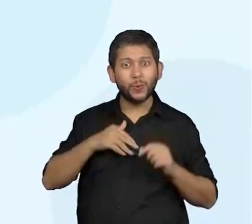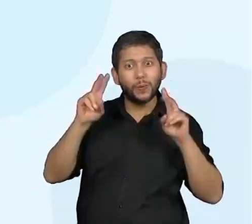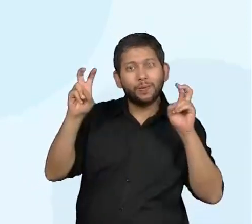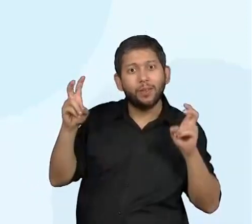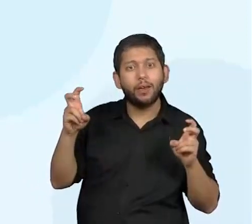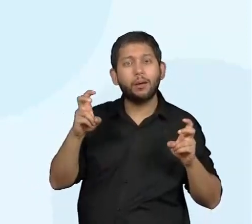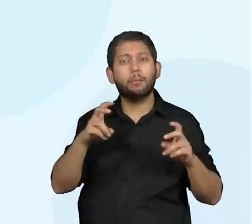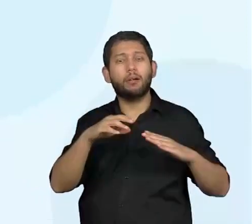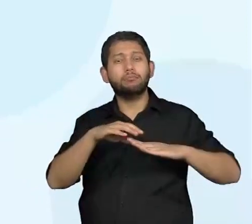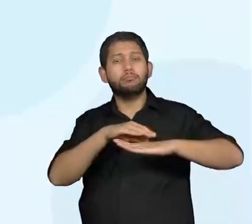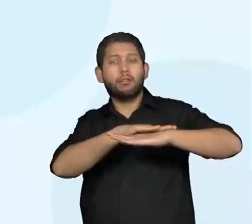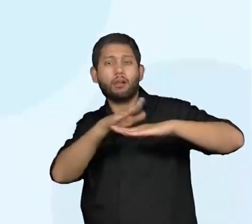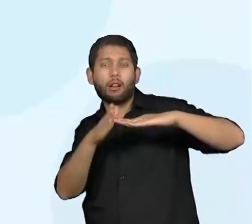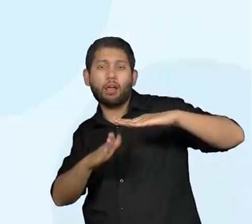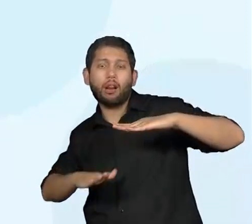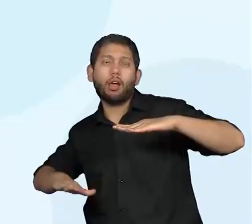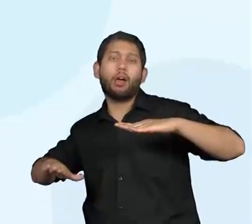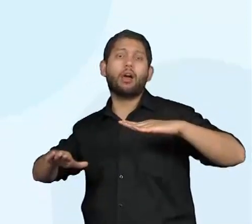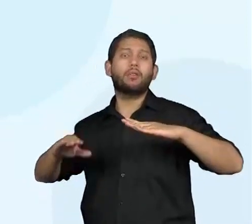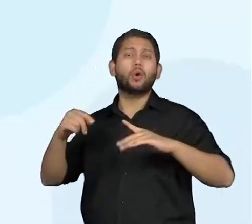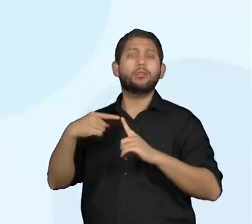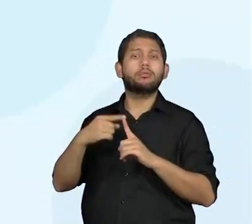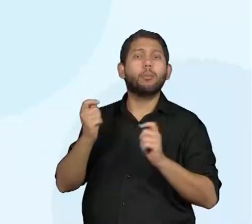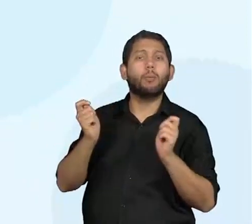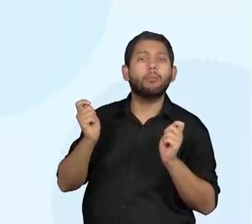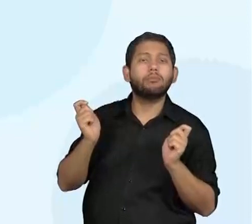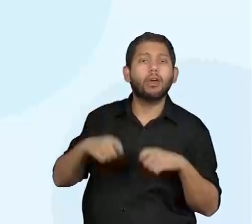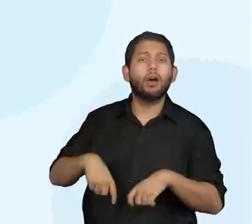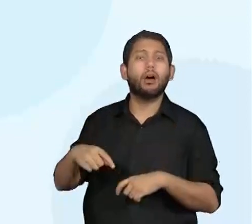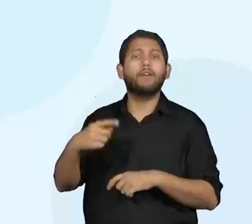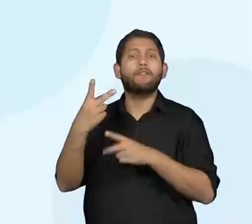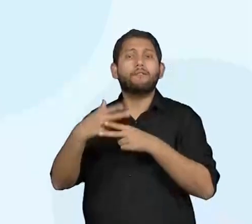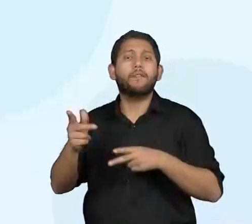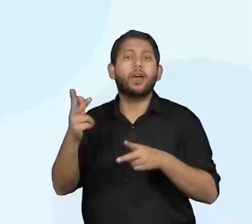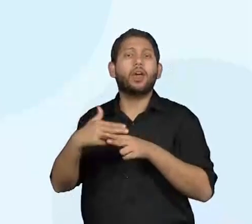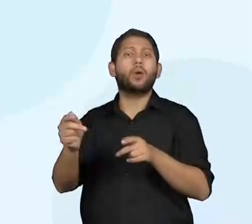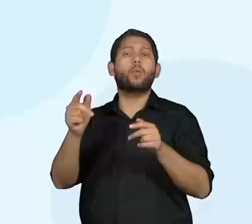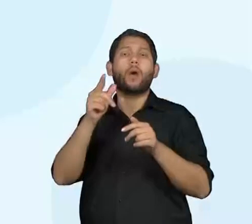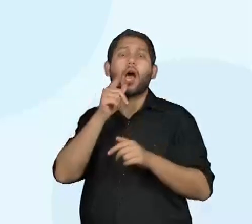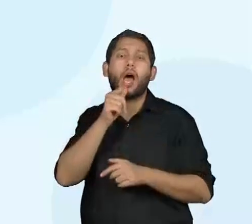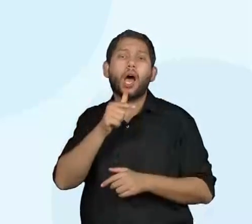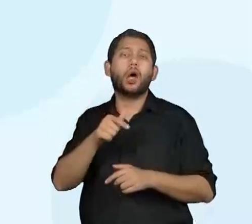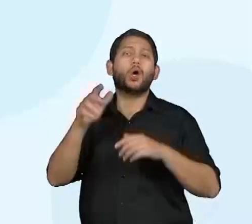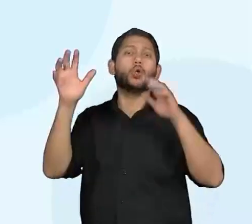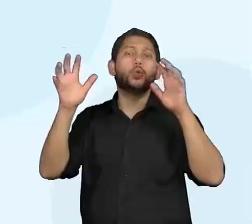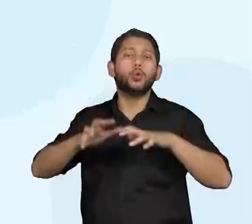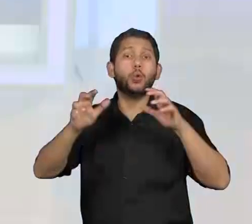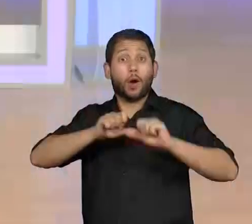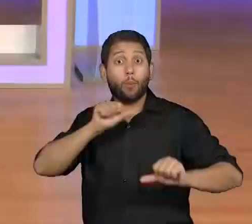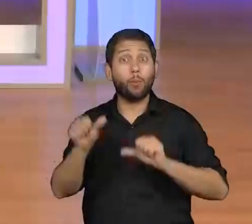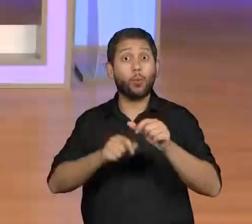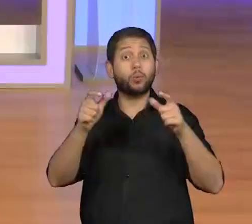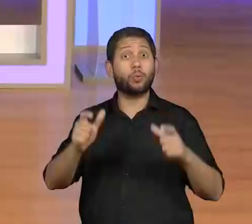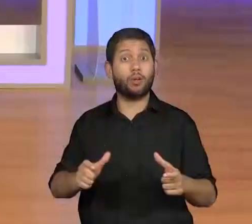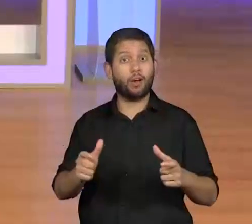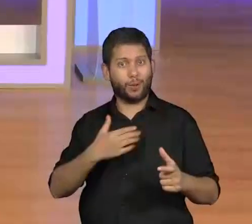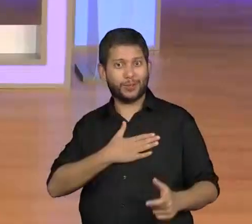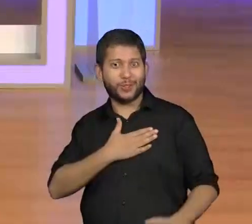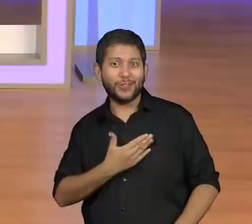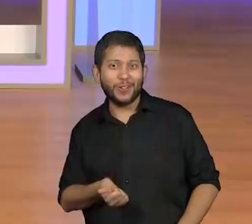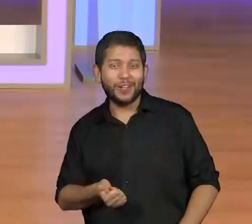sobre como modifica a paisagem, avalie aí positivamente, vamos amar aí receber a sua